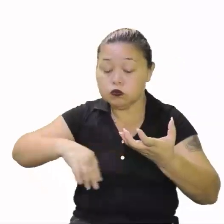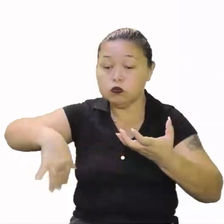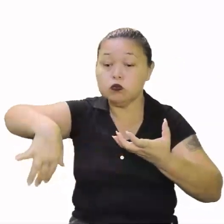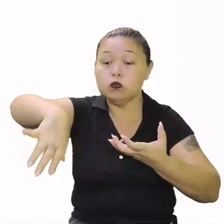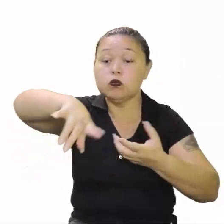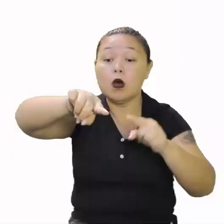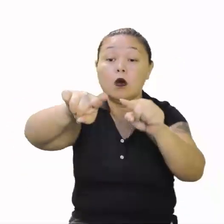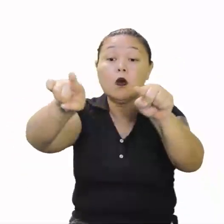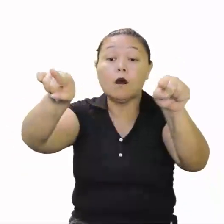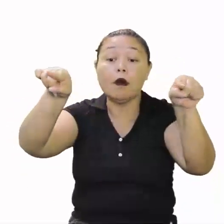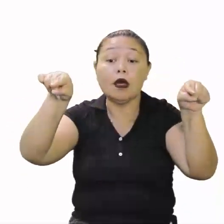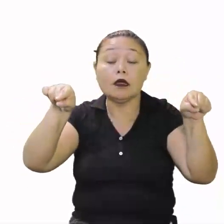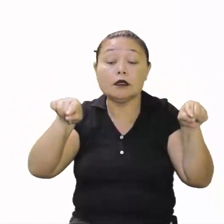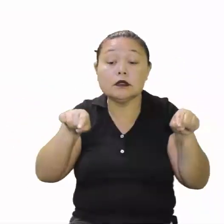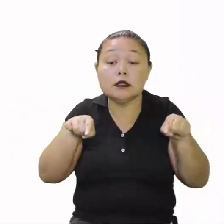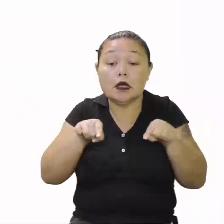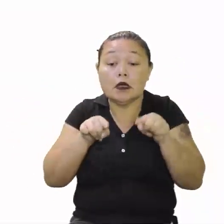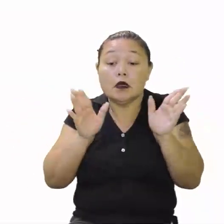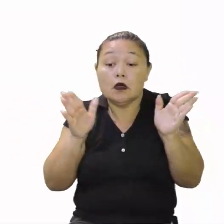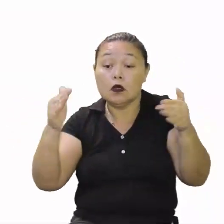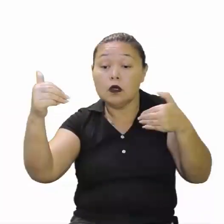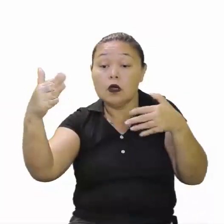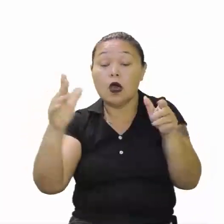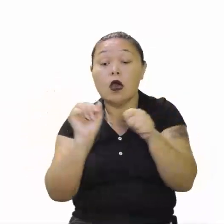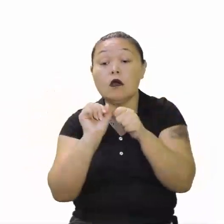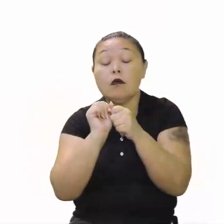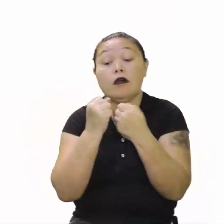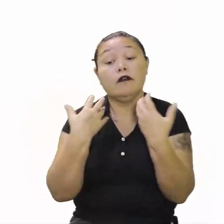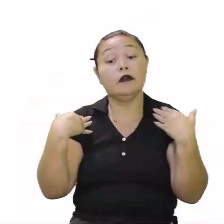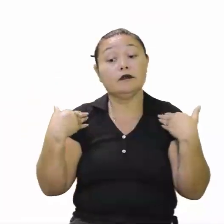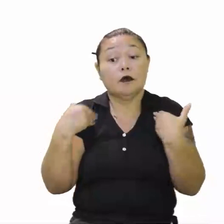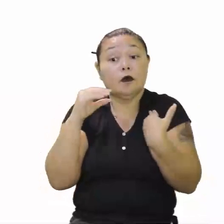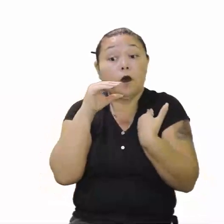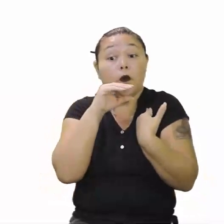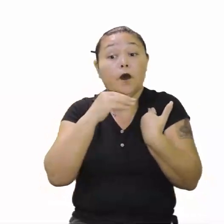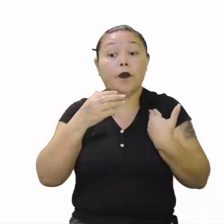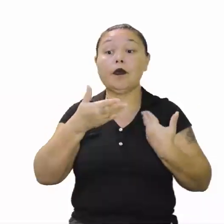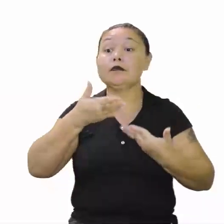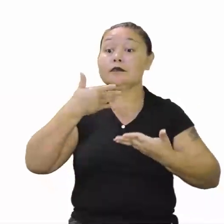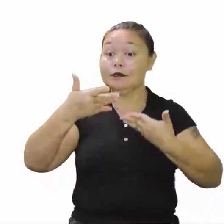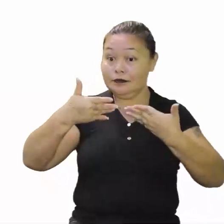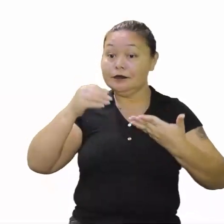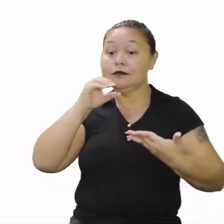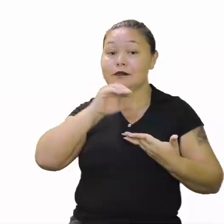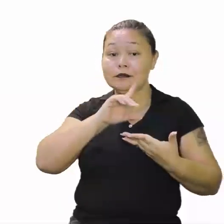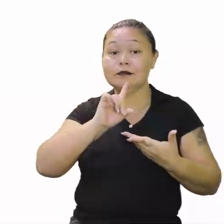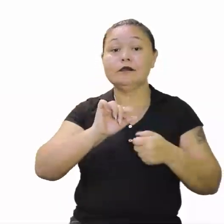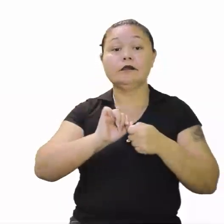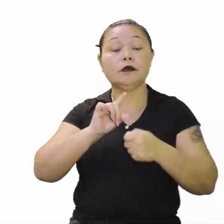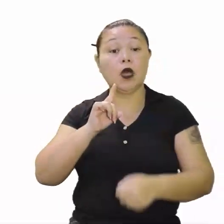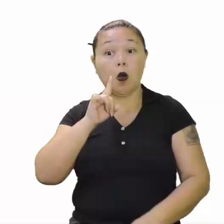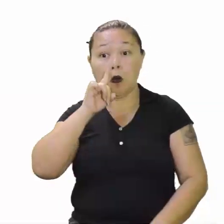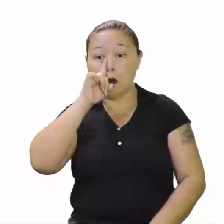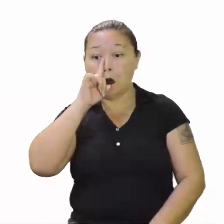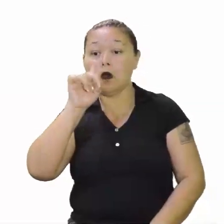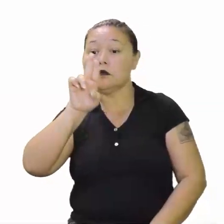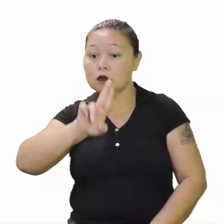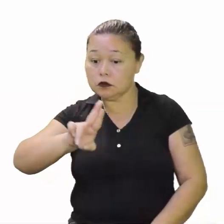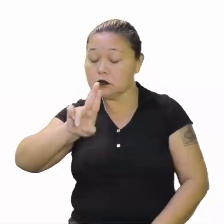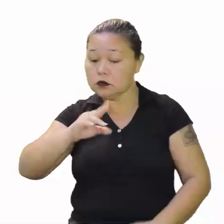sala fechada para se aquecerem do frio. O risco no uso desse